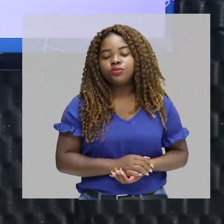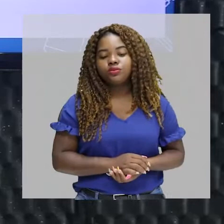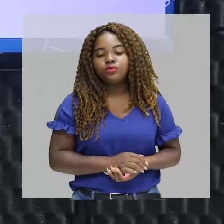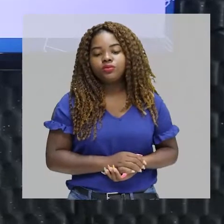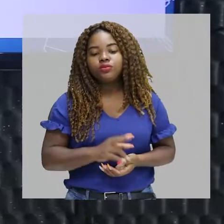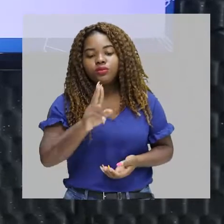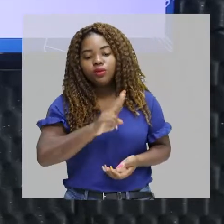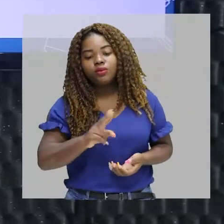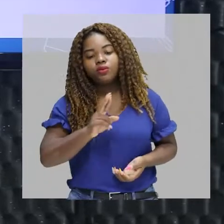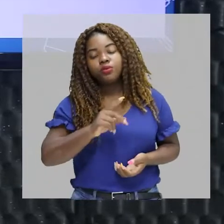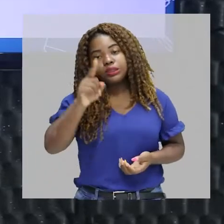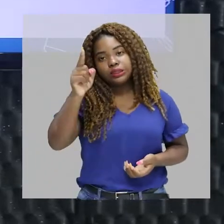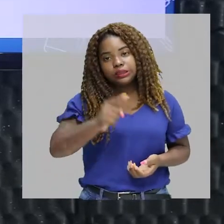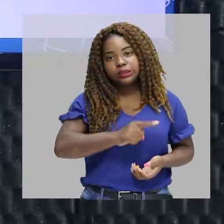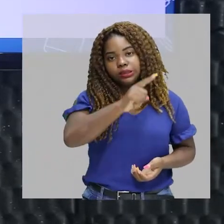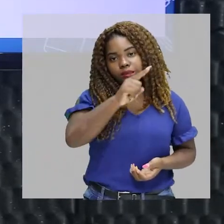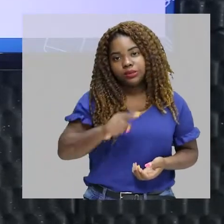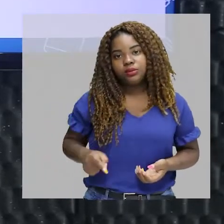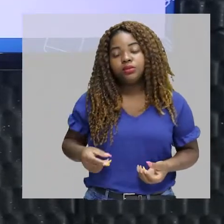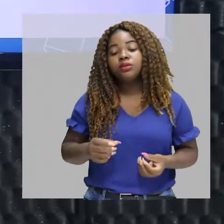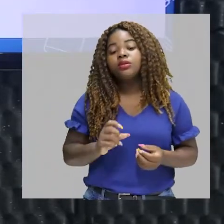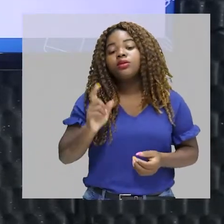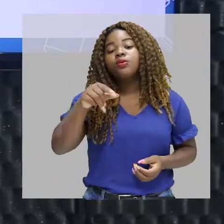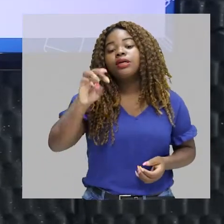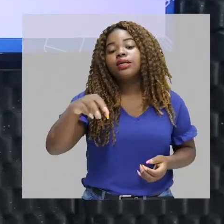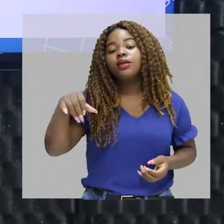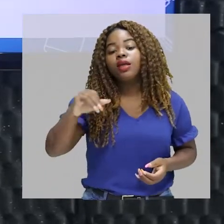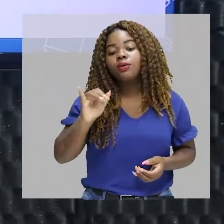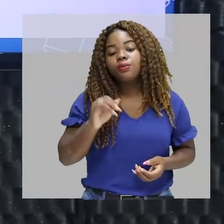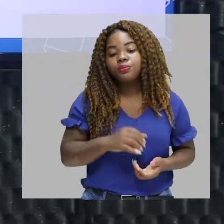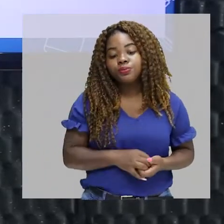utilizar uma regra de 3. Então, quem vai ser Y?